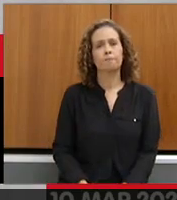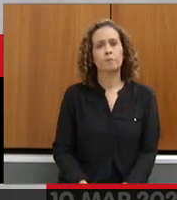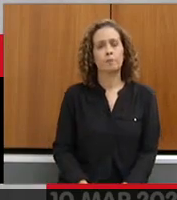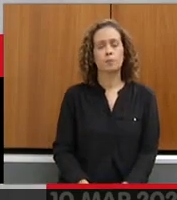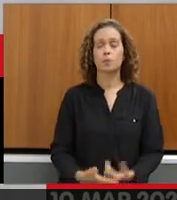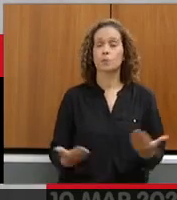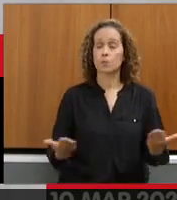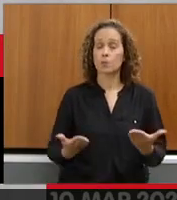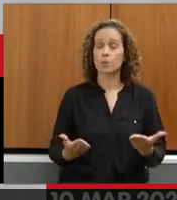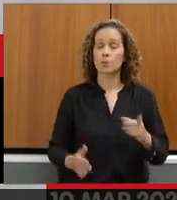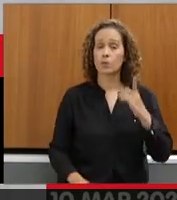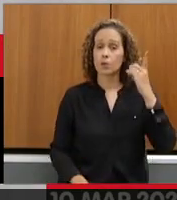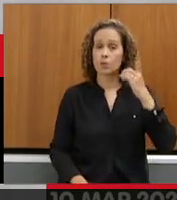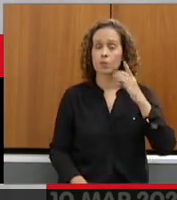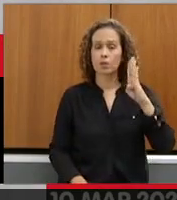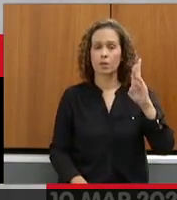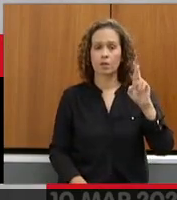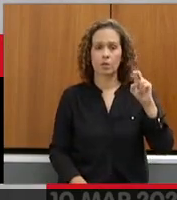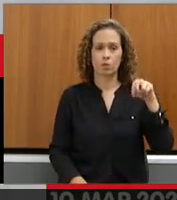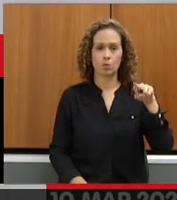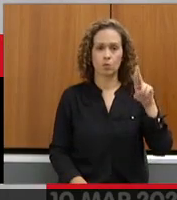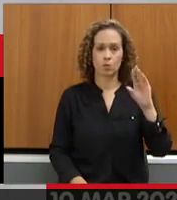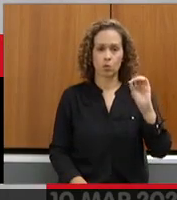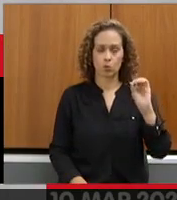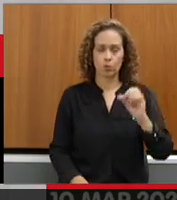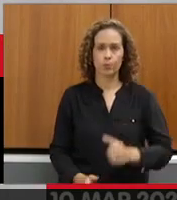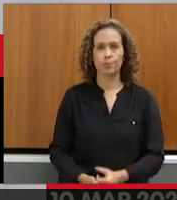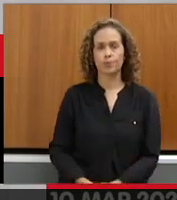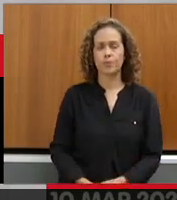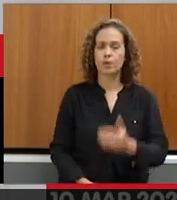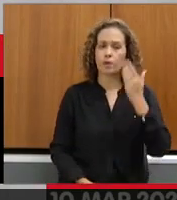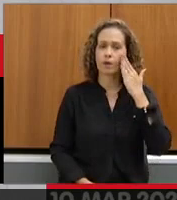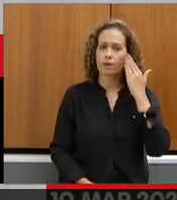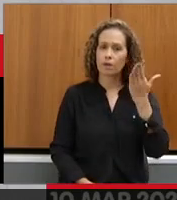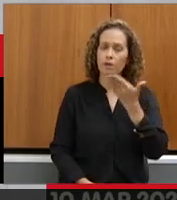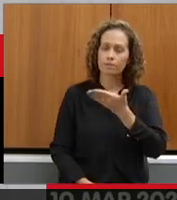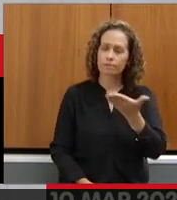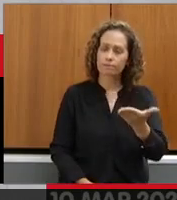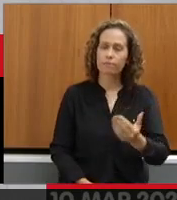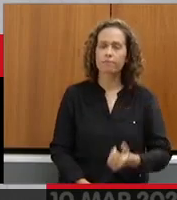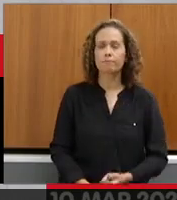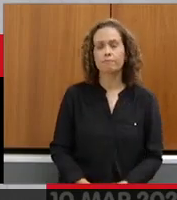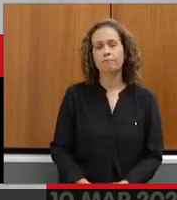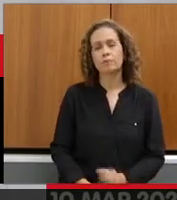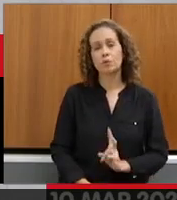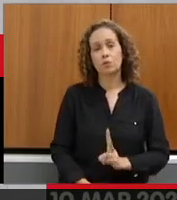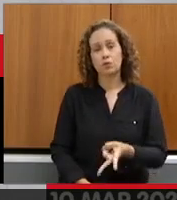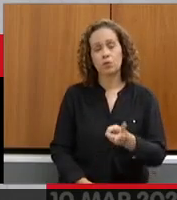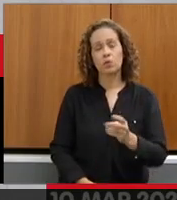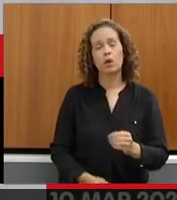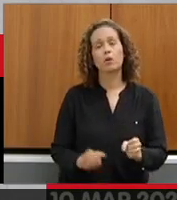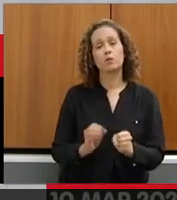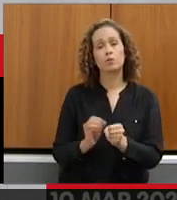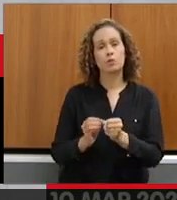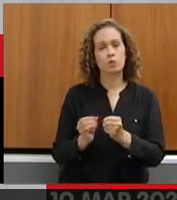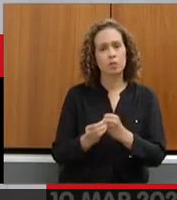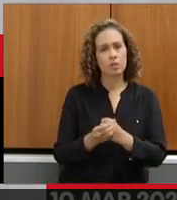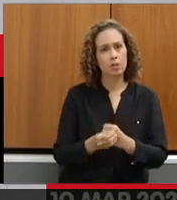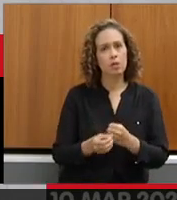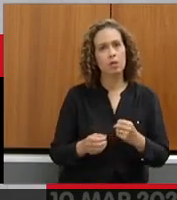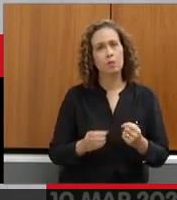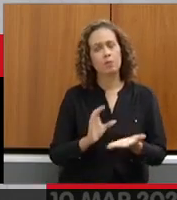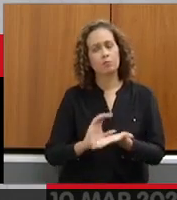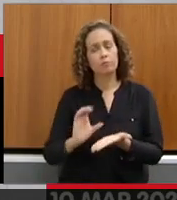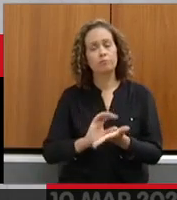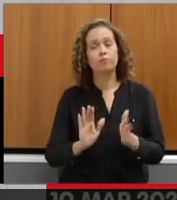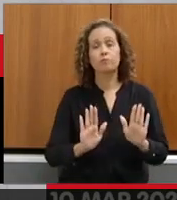palavra Deputado brunetto eu agradeço a posição de vossa excelência' de manter os municípios abastecidos mas ainda assim